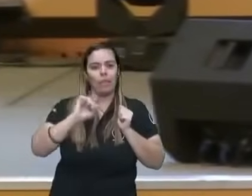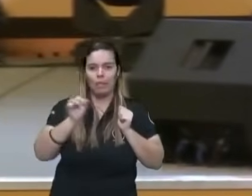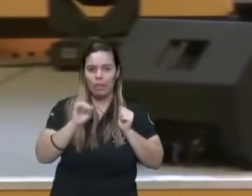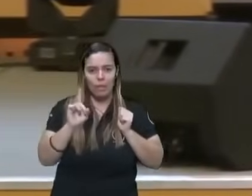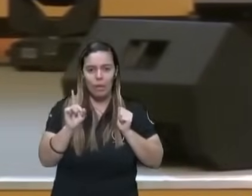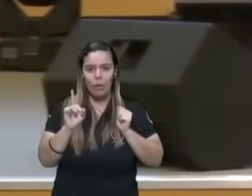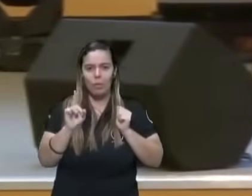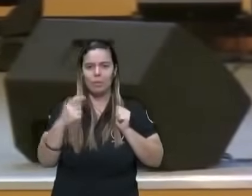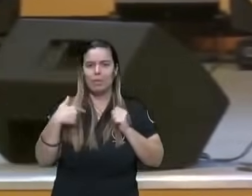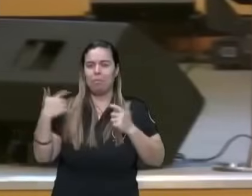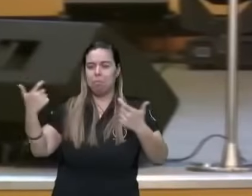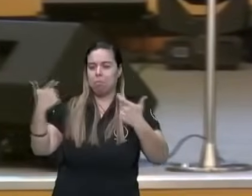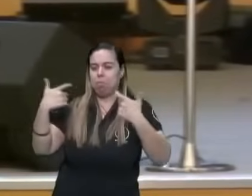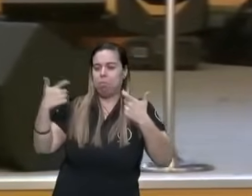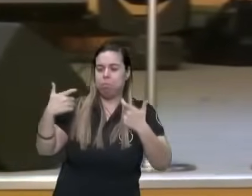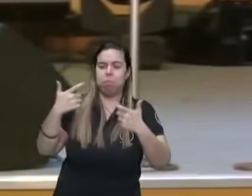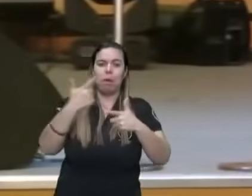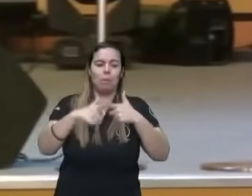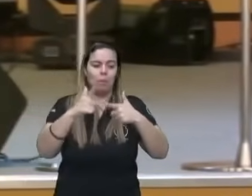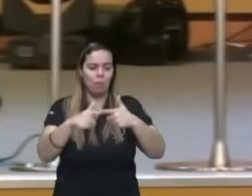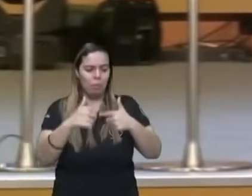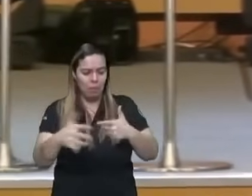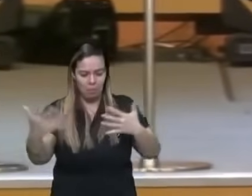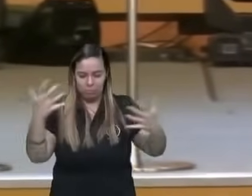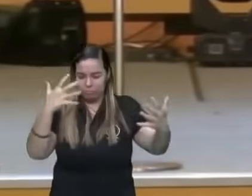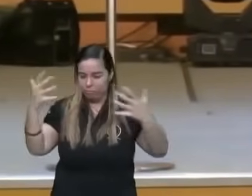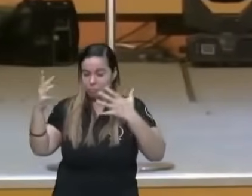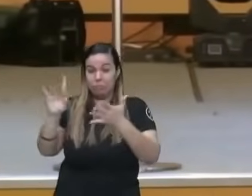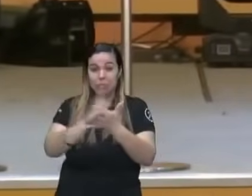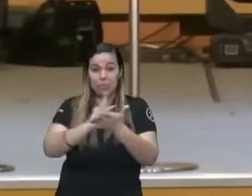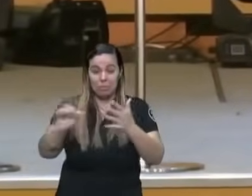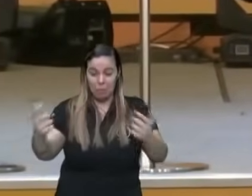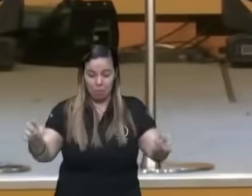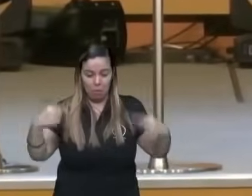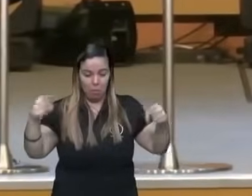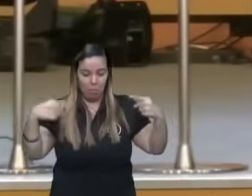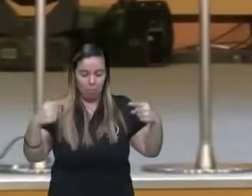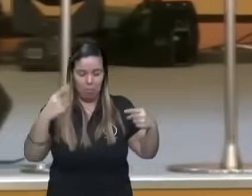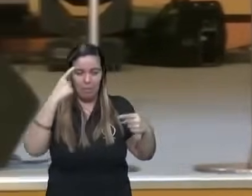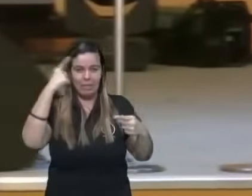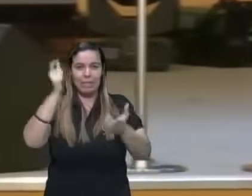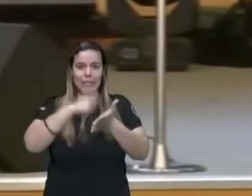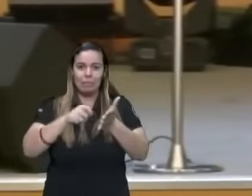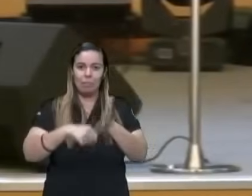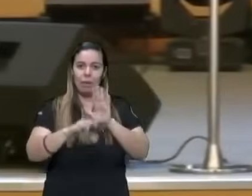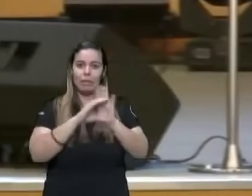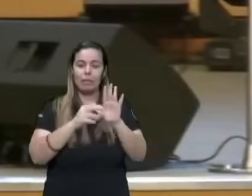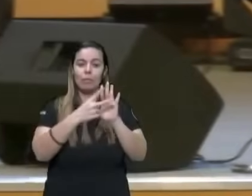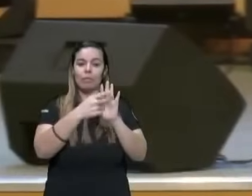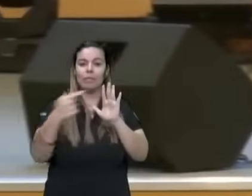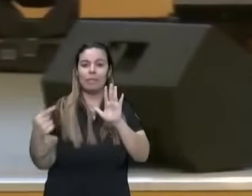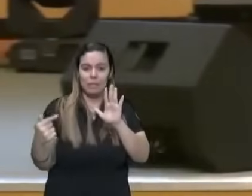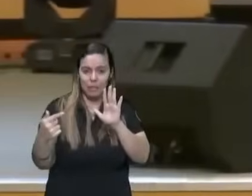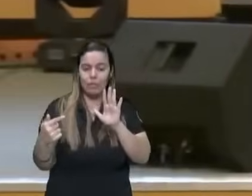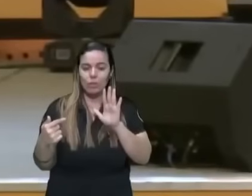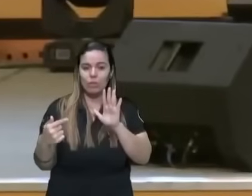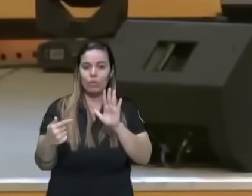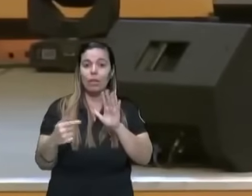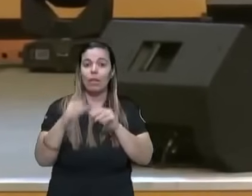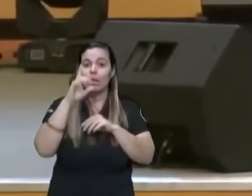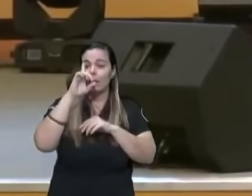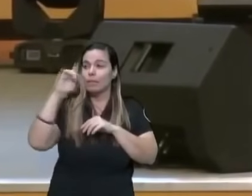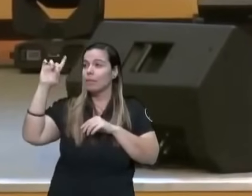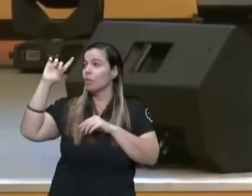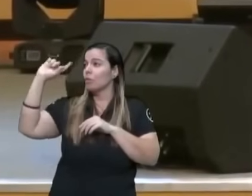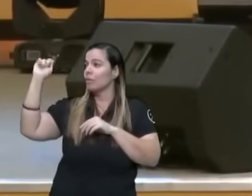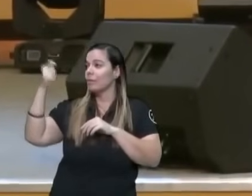de lutas, tribulações, adversidades, inimigo. Aí ele vai escrever o Salmo 27, os primeiros versículos. O Senhor é a minha